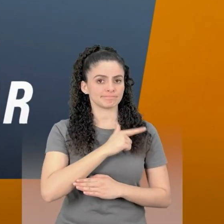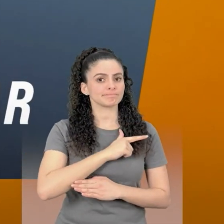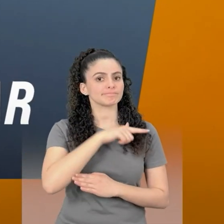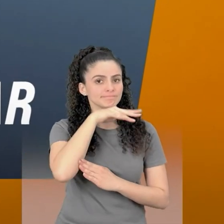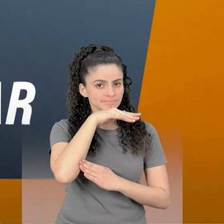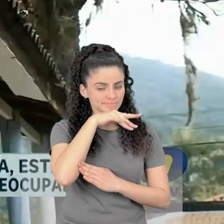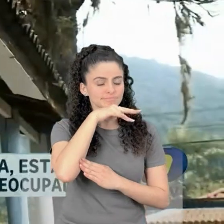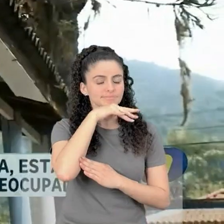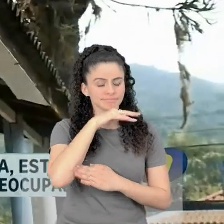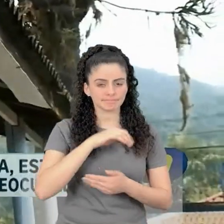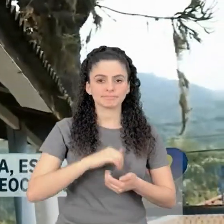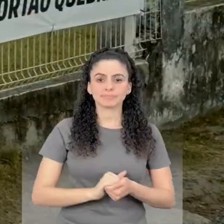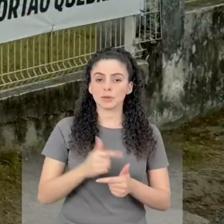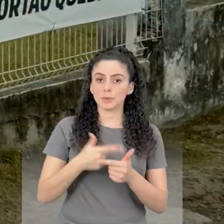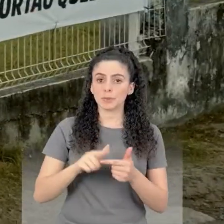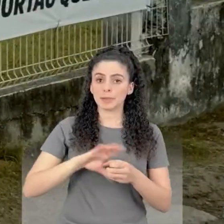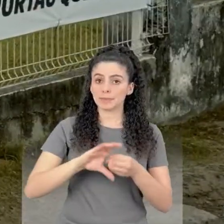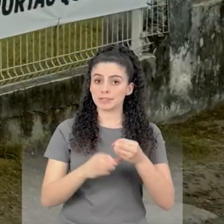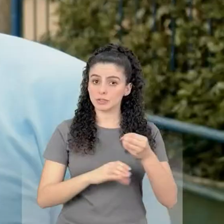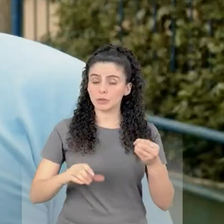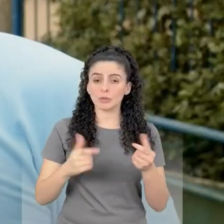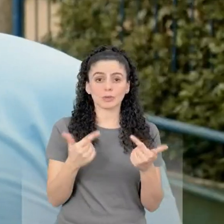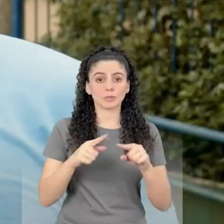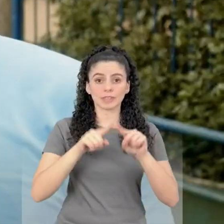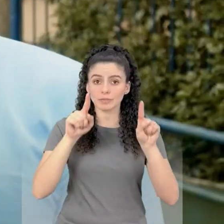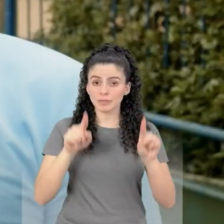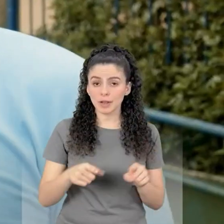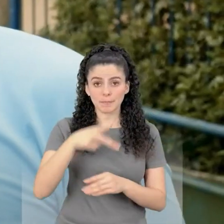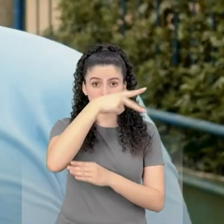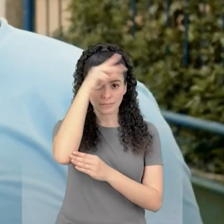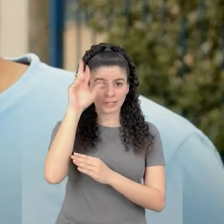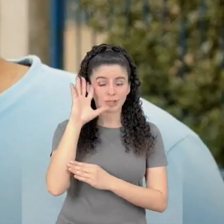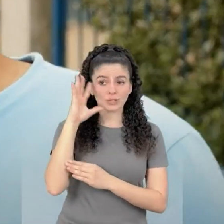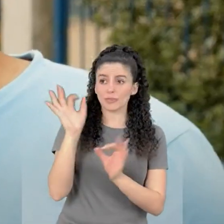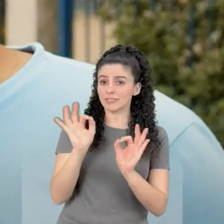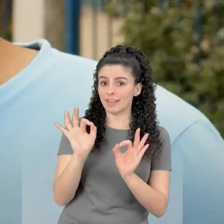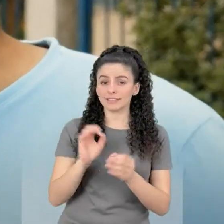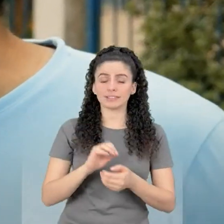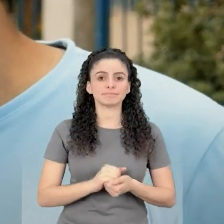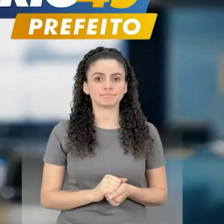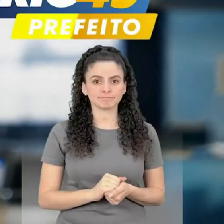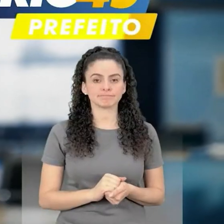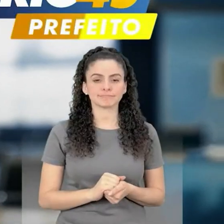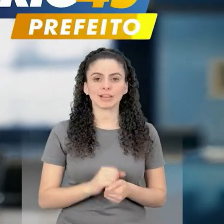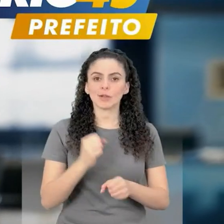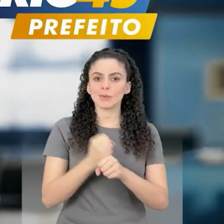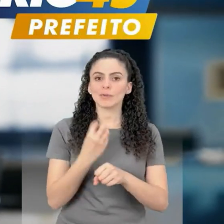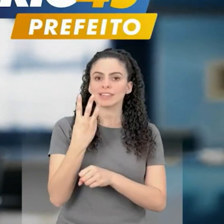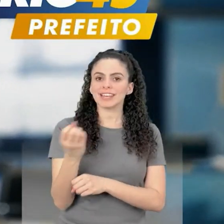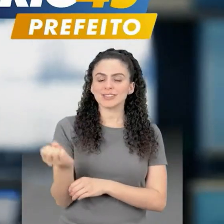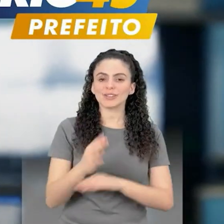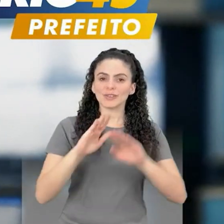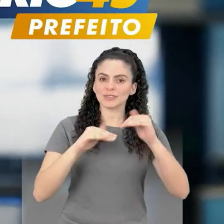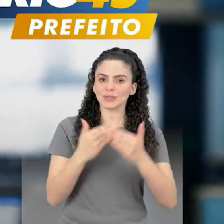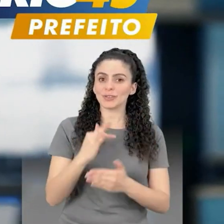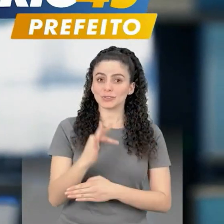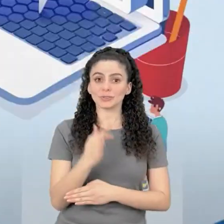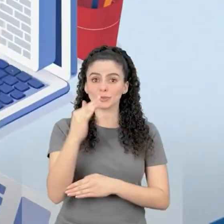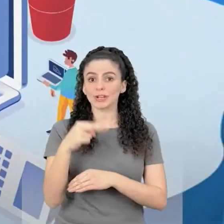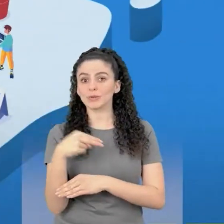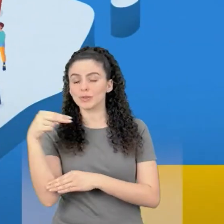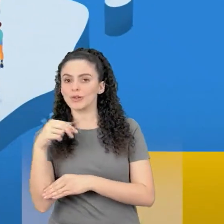11º lugar. Tá feia a coisa. Problema de esgoto, falta de funcionário. A prefeitura não resolve. Vou fazer três novas escolas